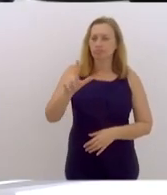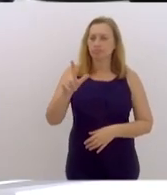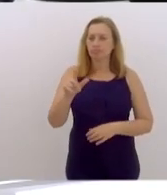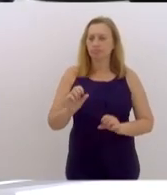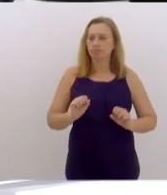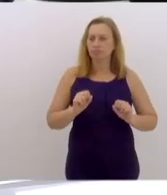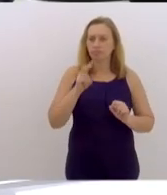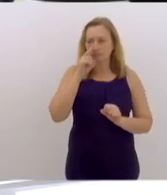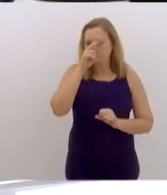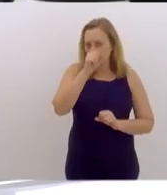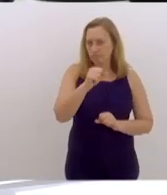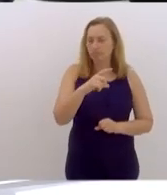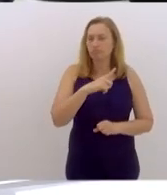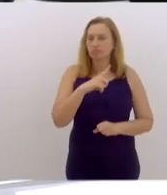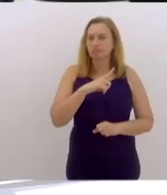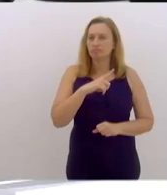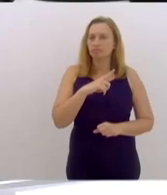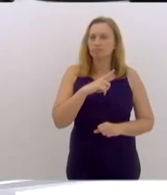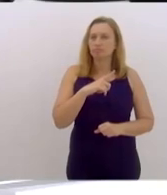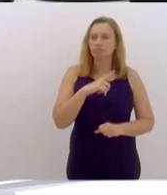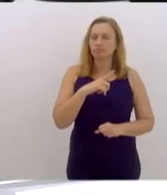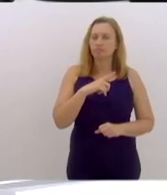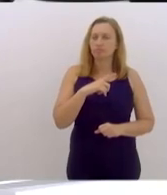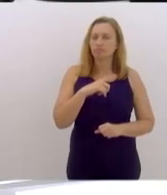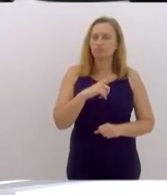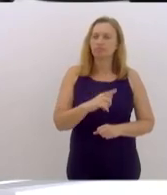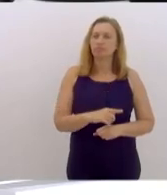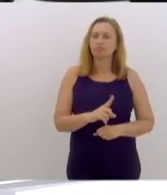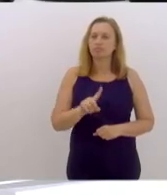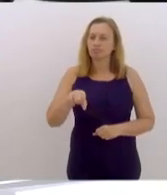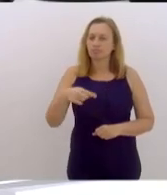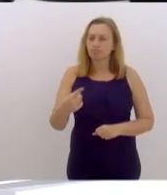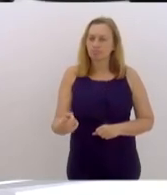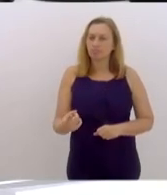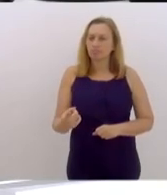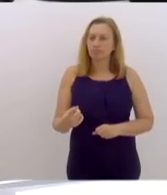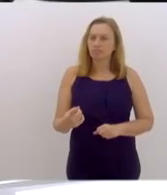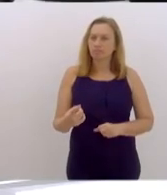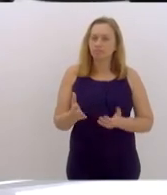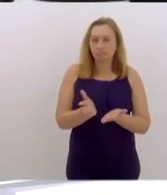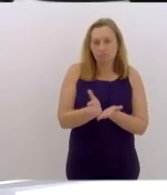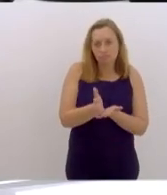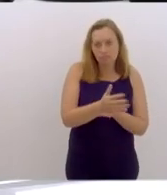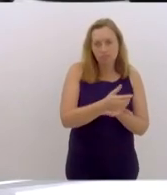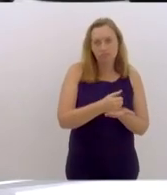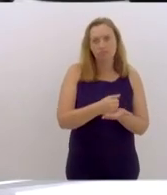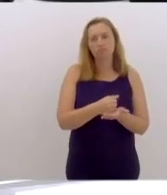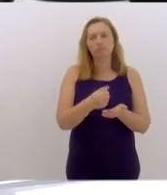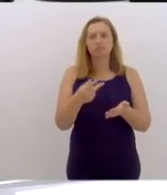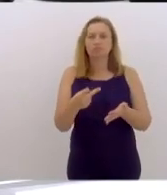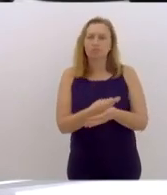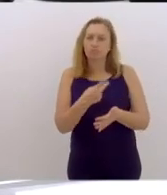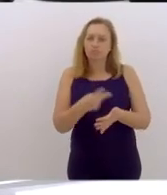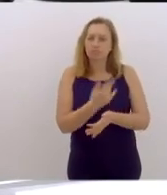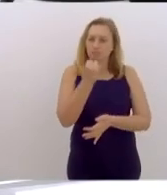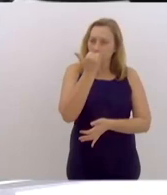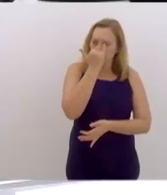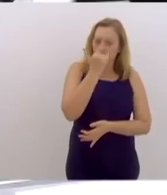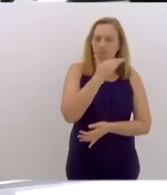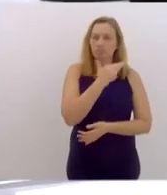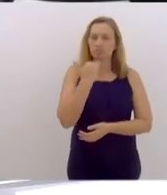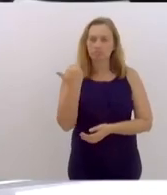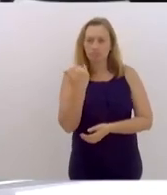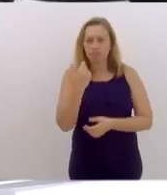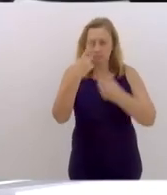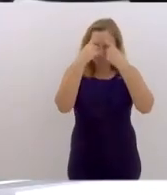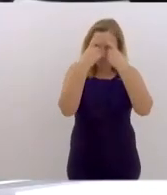para forçar a indenização para que após a devida apuração dos índices de acidente morte